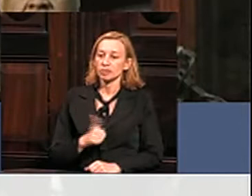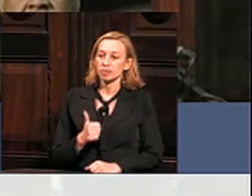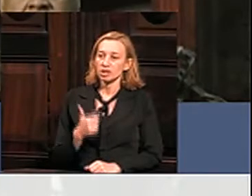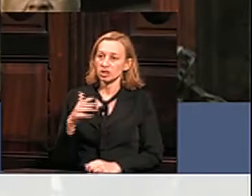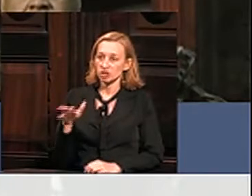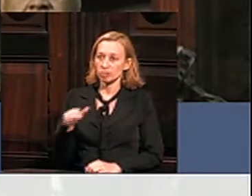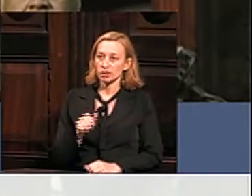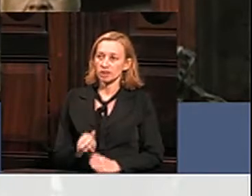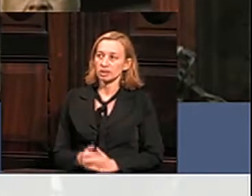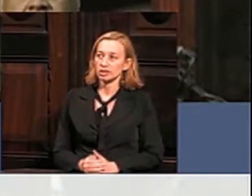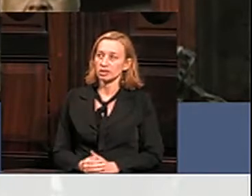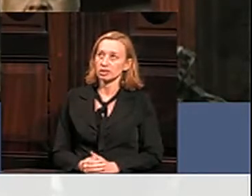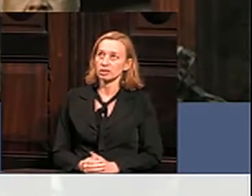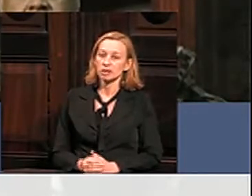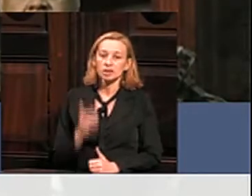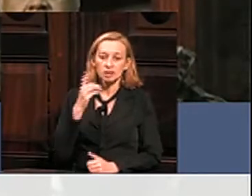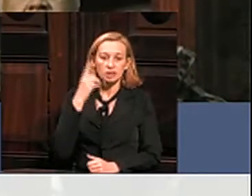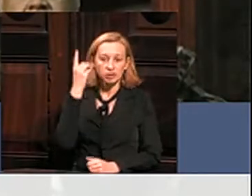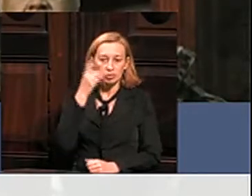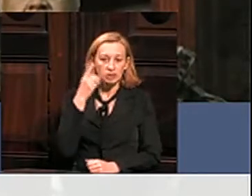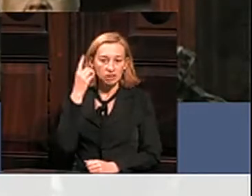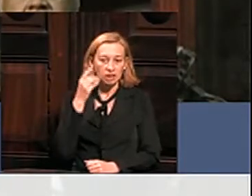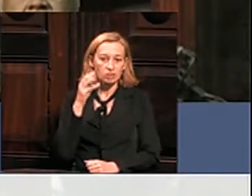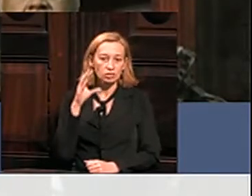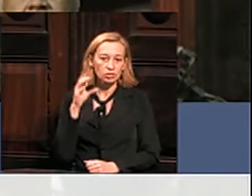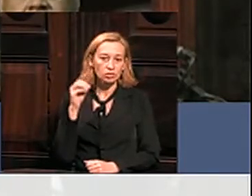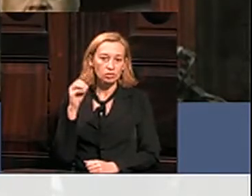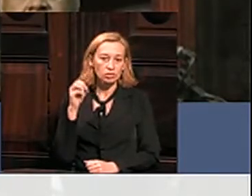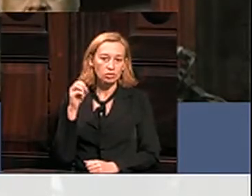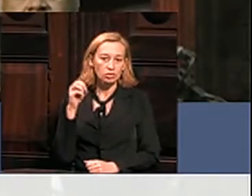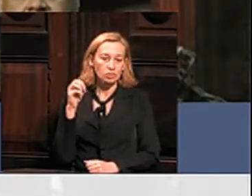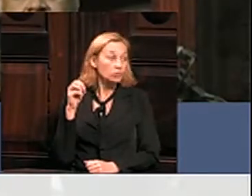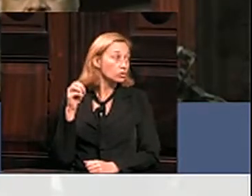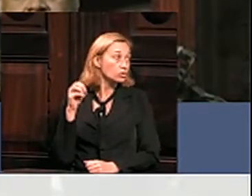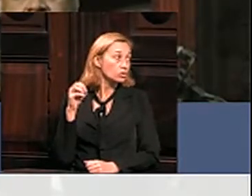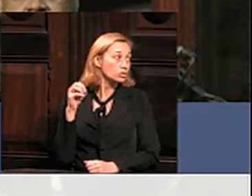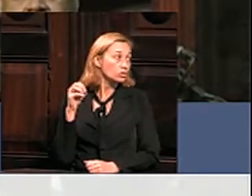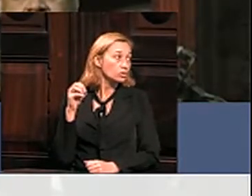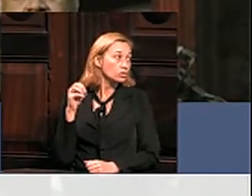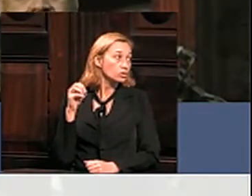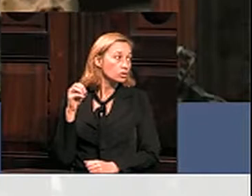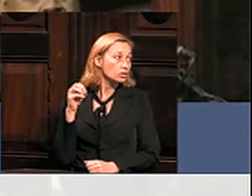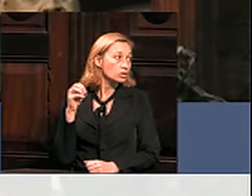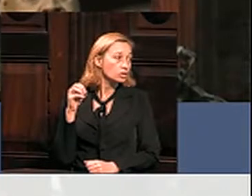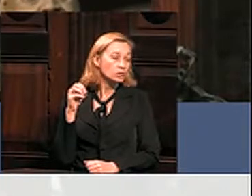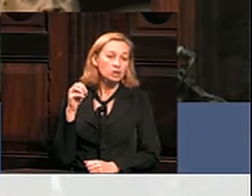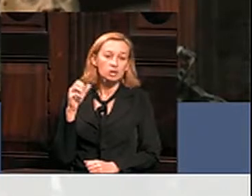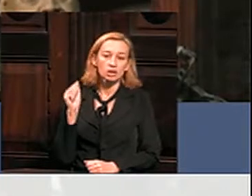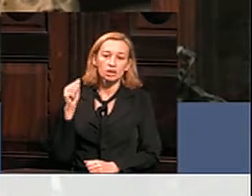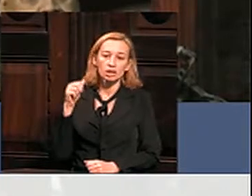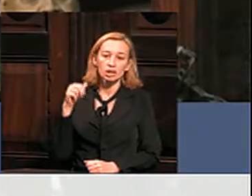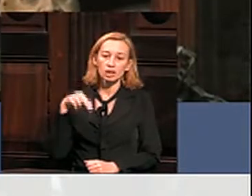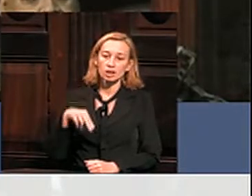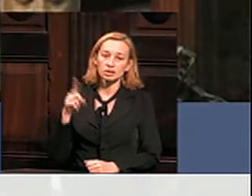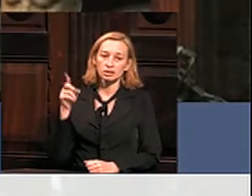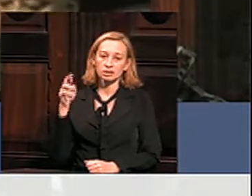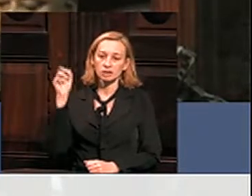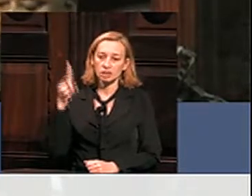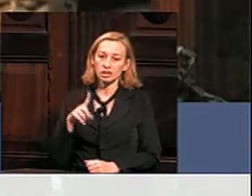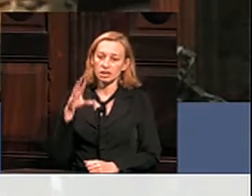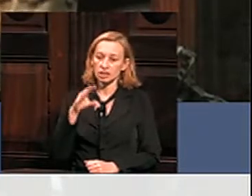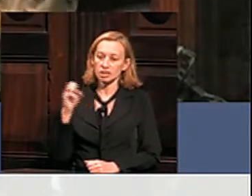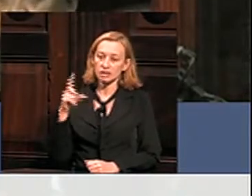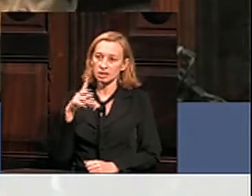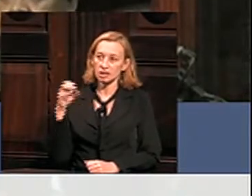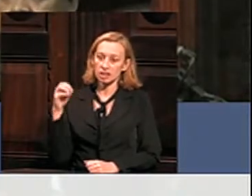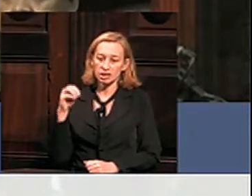chamada. Deputado André Correia. Deputado André Siciliano,